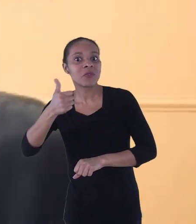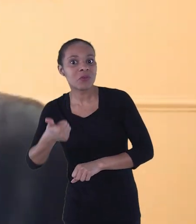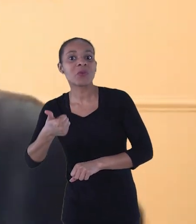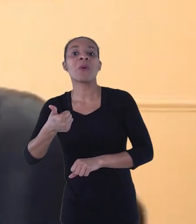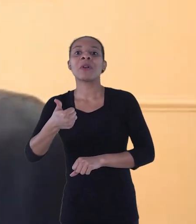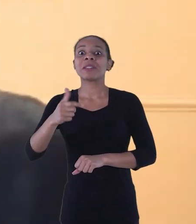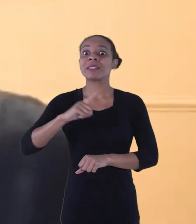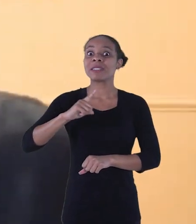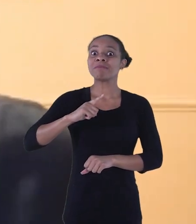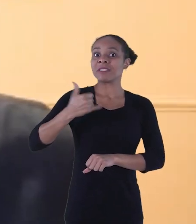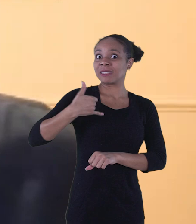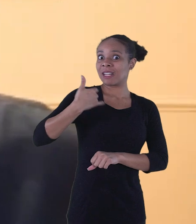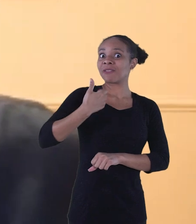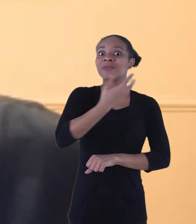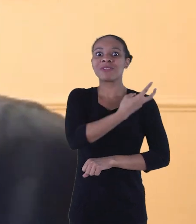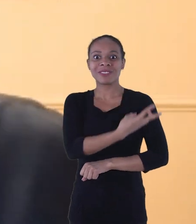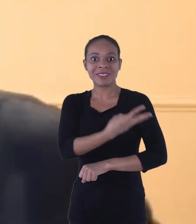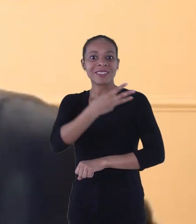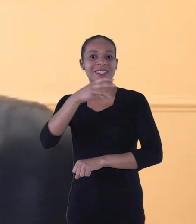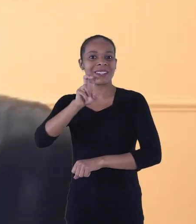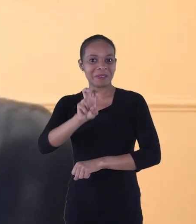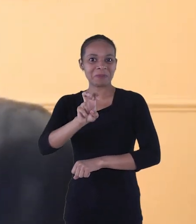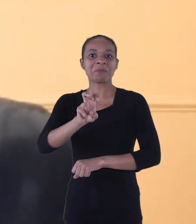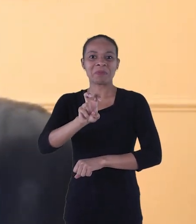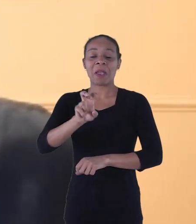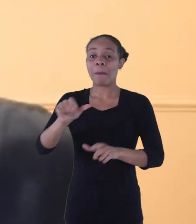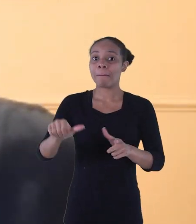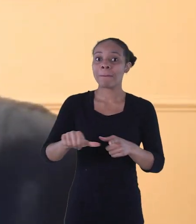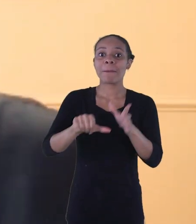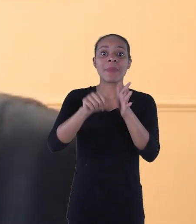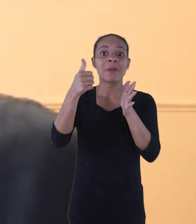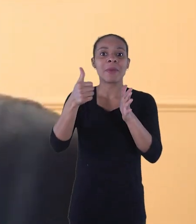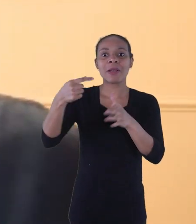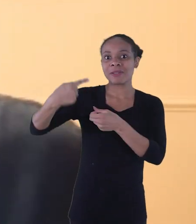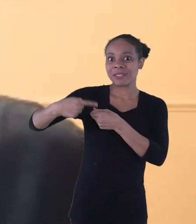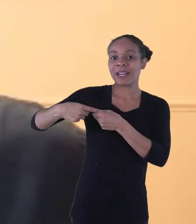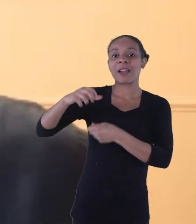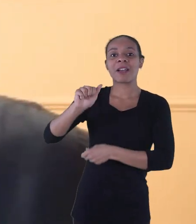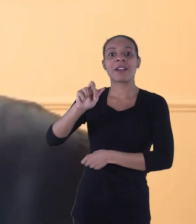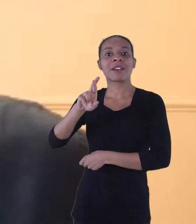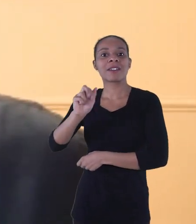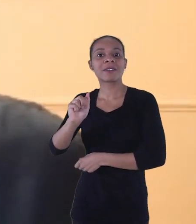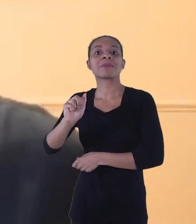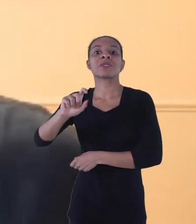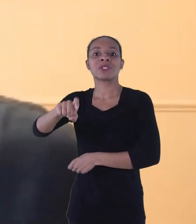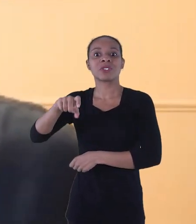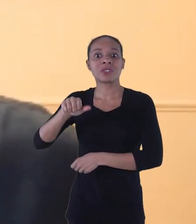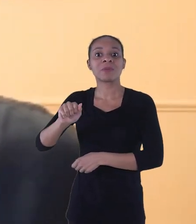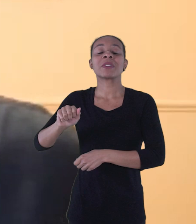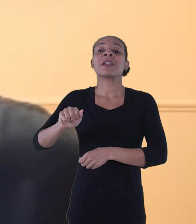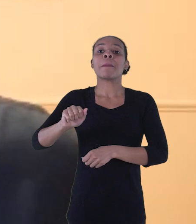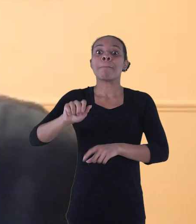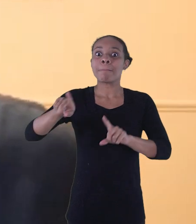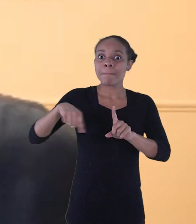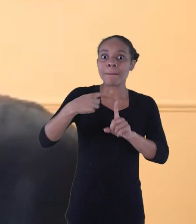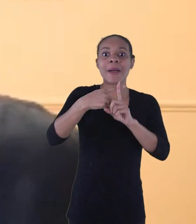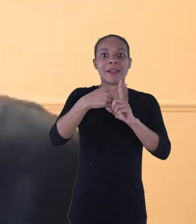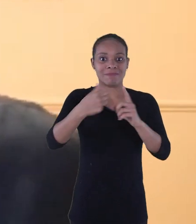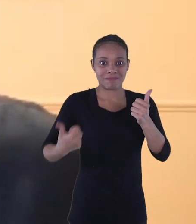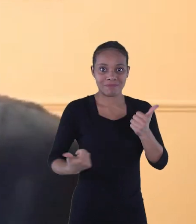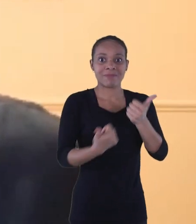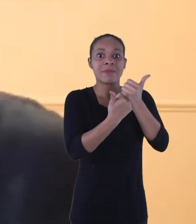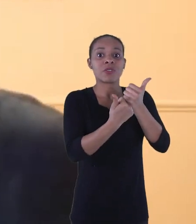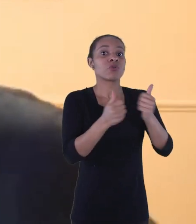ano em Araxá. E o projeto conta com o patrocínio da CBMM, que é a Companhia Brasileira de Metalurgia e Mineração.